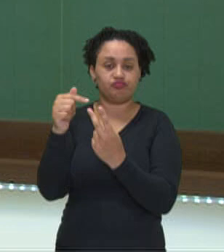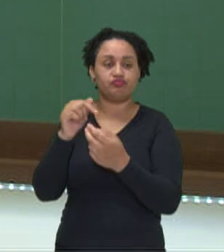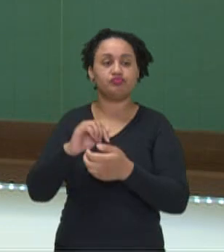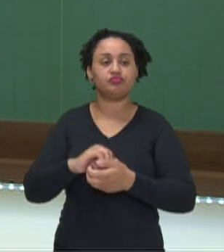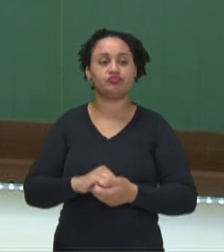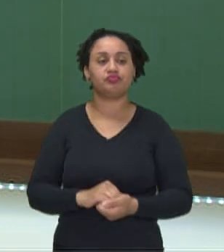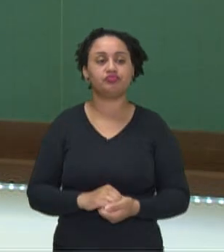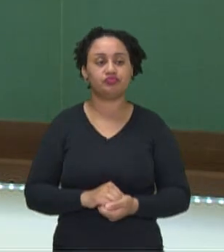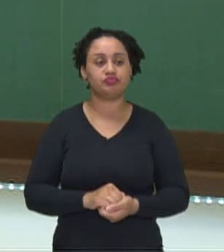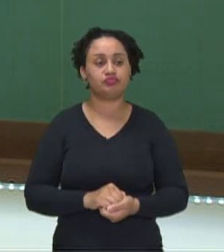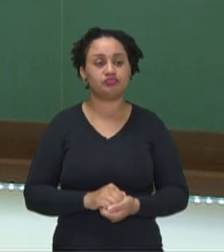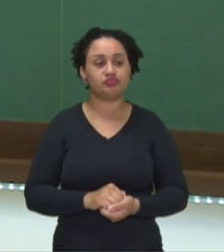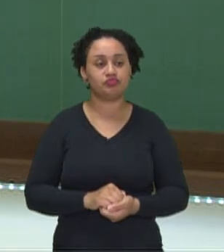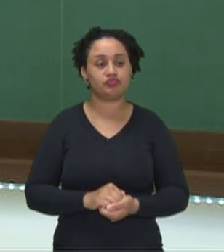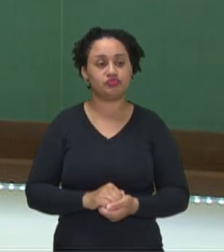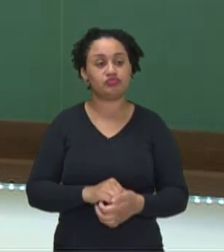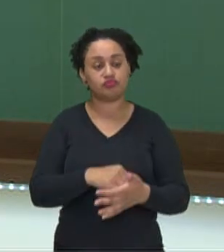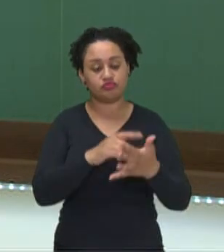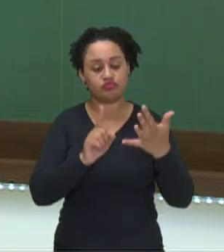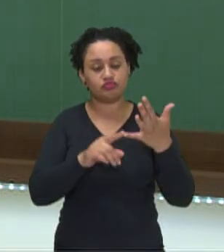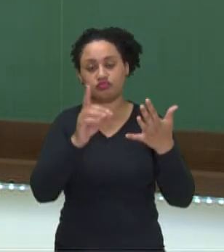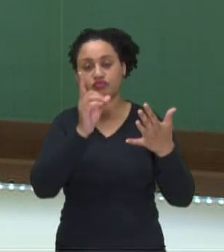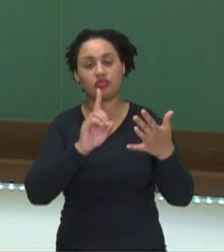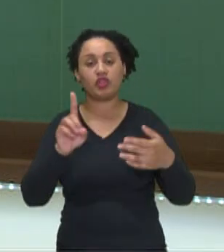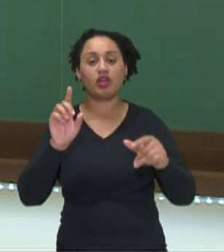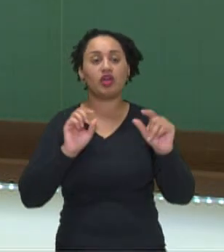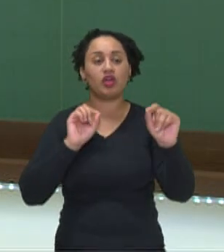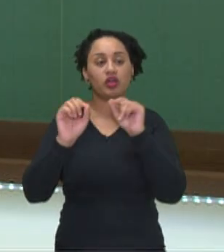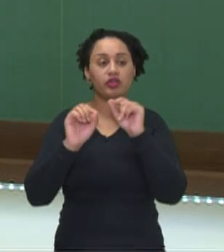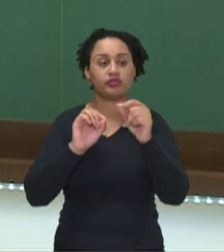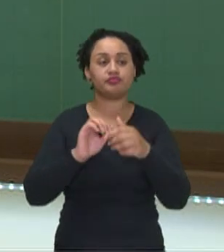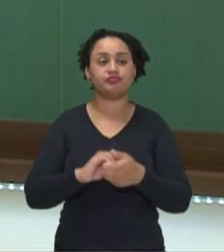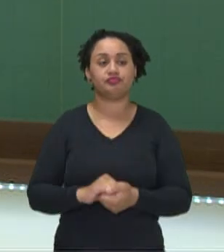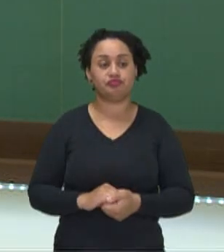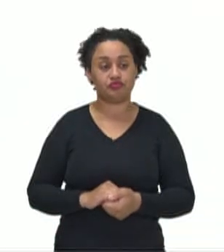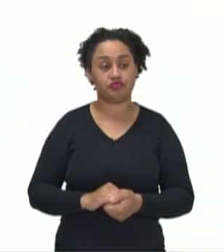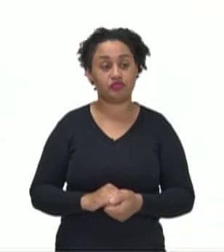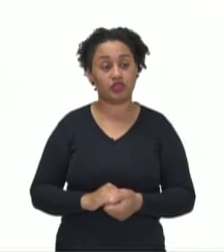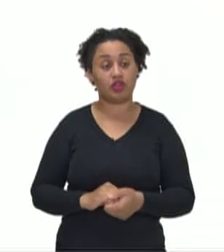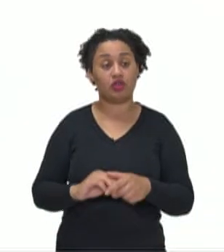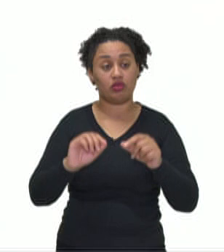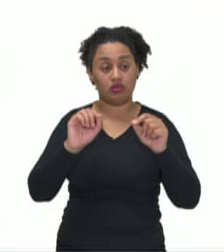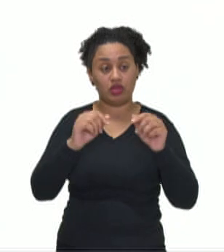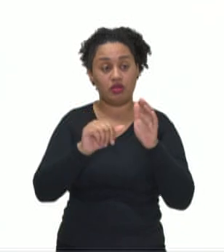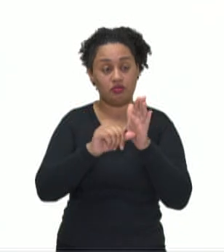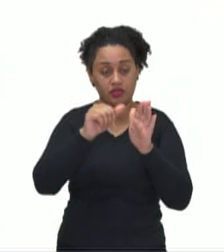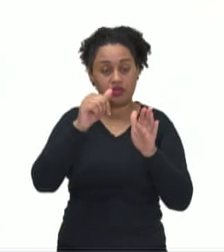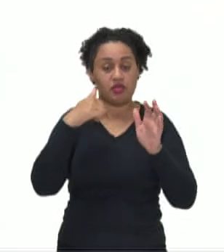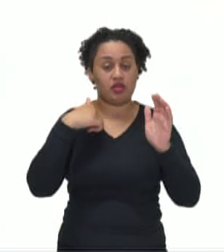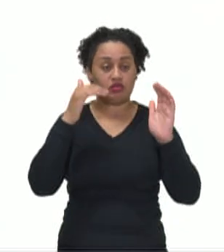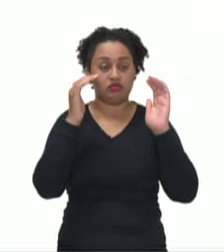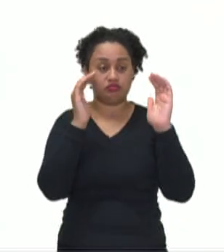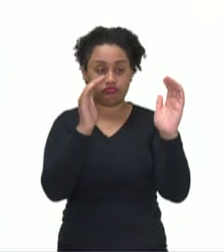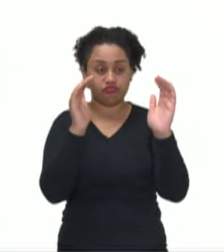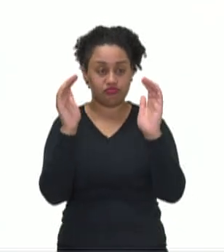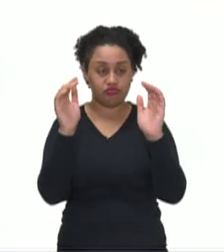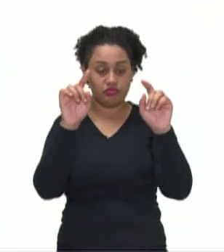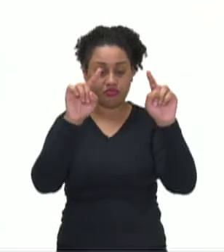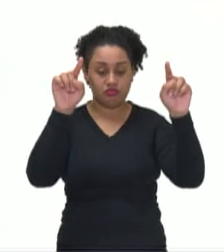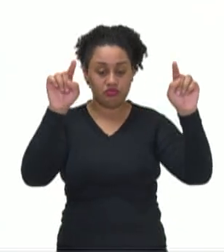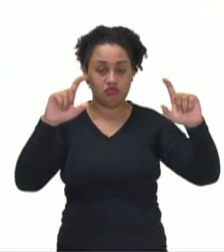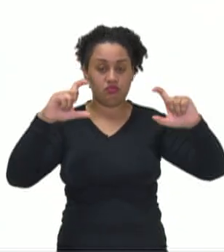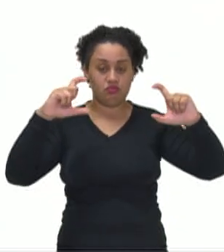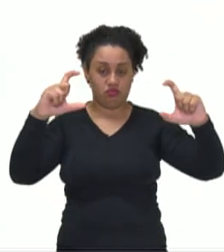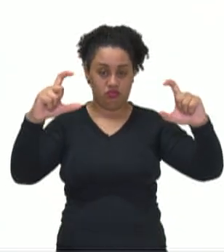ok? E na letra D? Na letra D, olha lá, resolvemos aqui o que está dentro dos